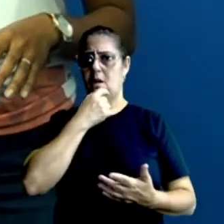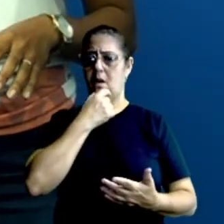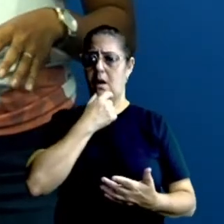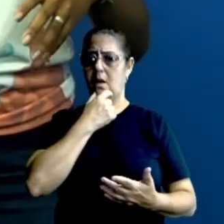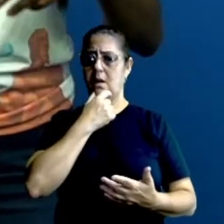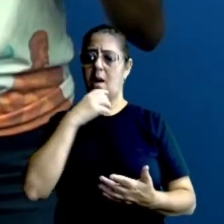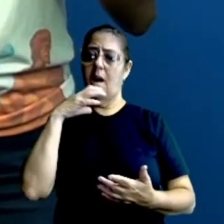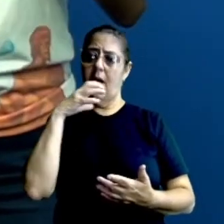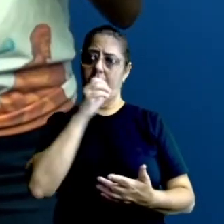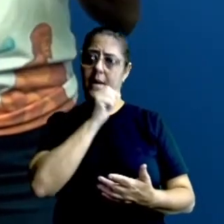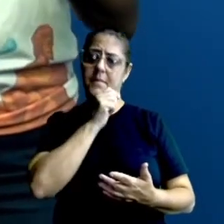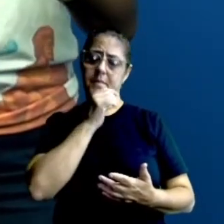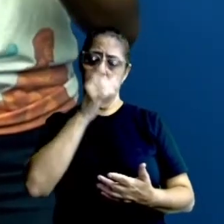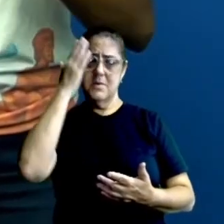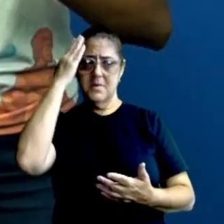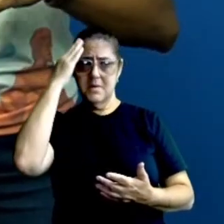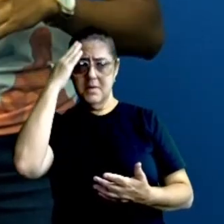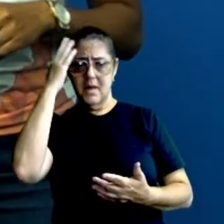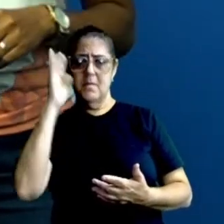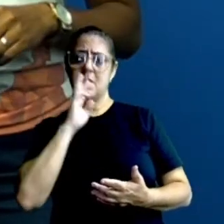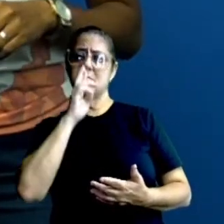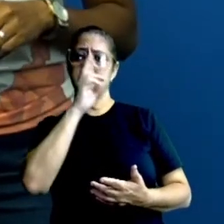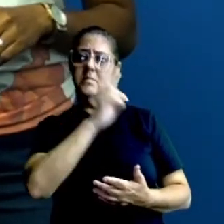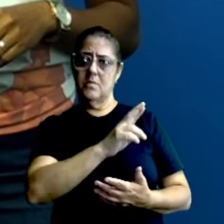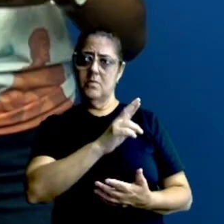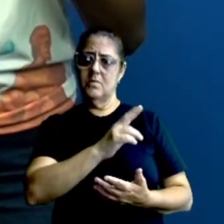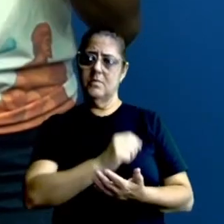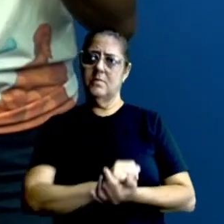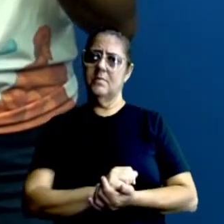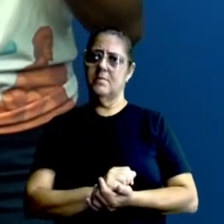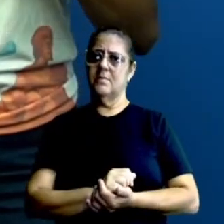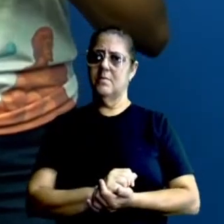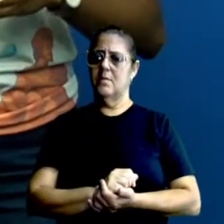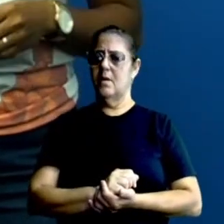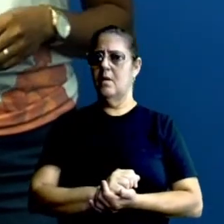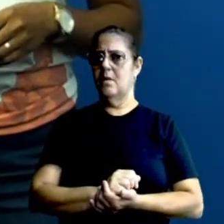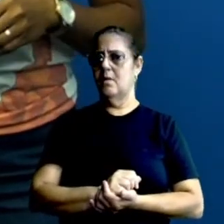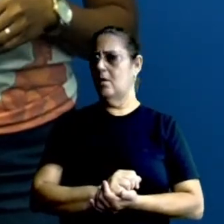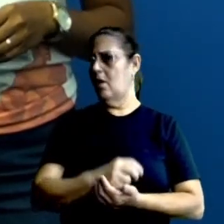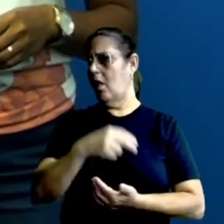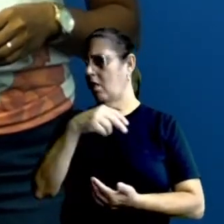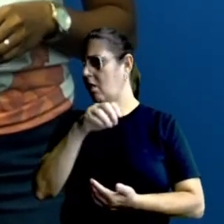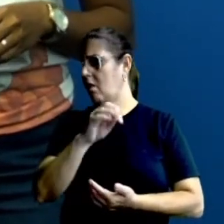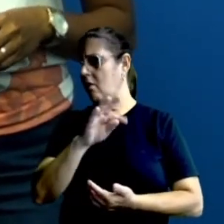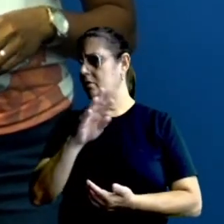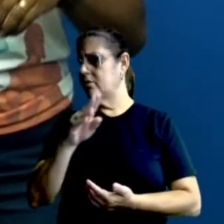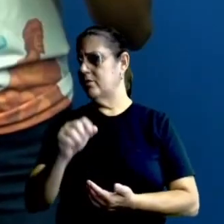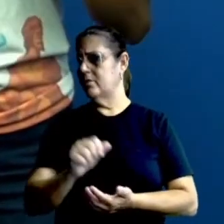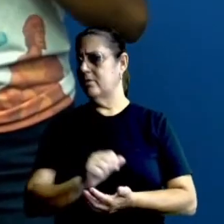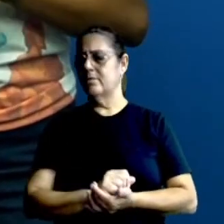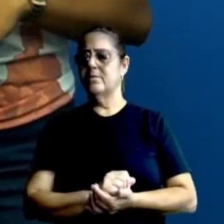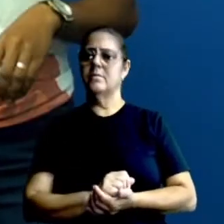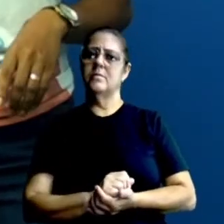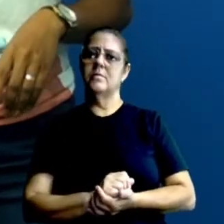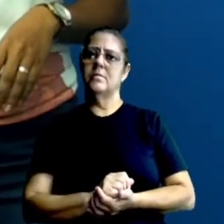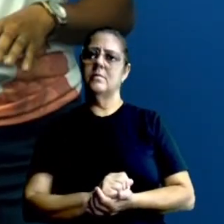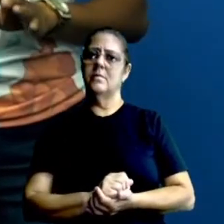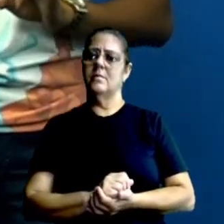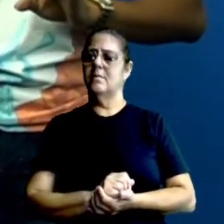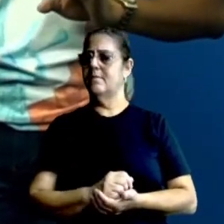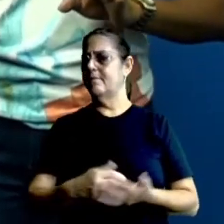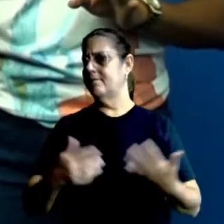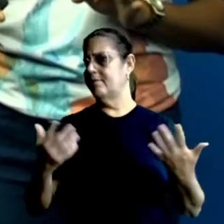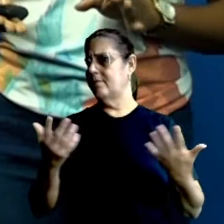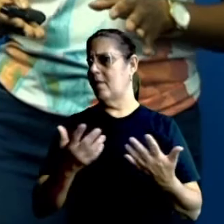aí a pessoa automaticamente sabendo a resposta ela vai falar notebook certo bom